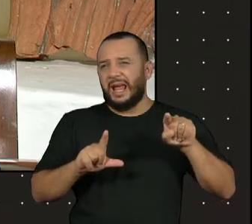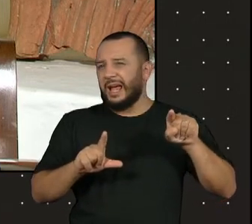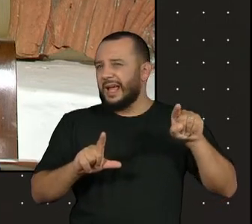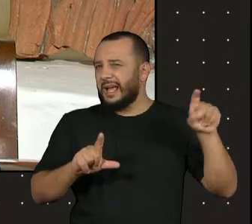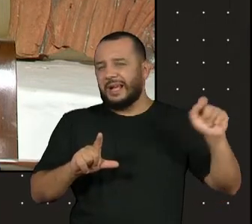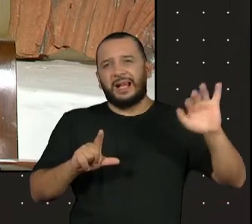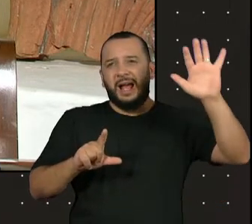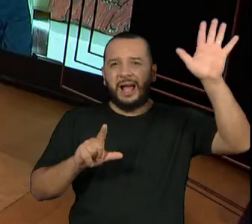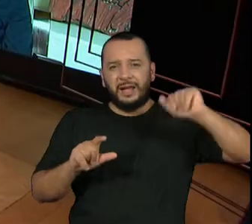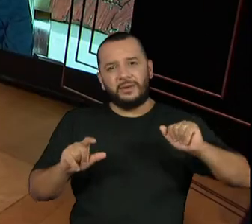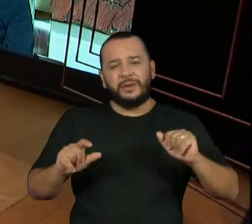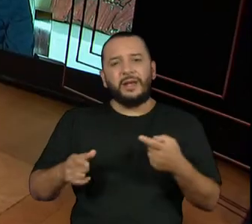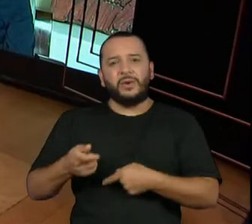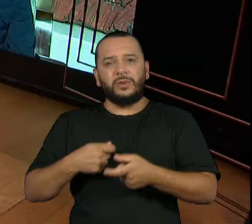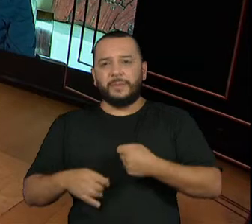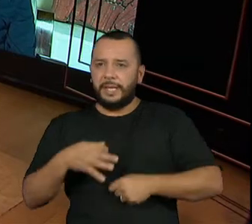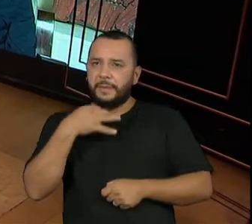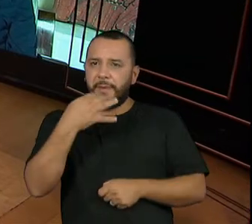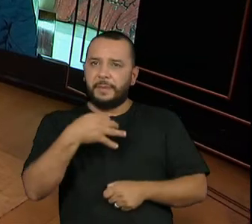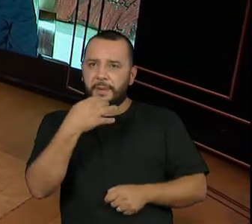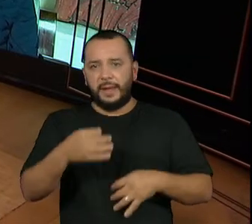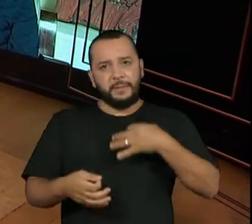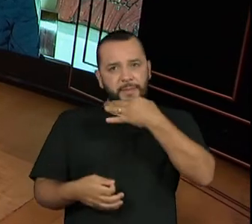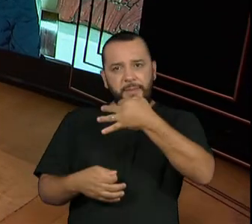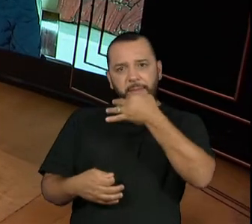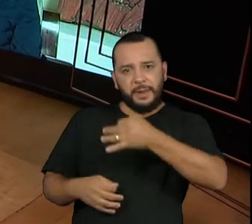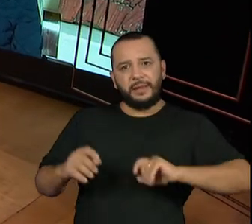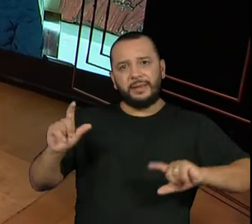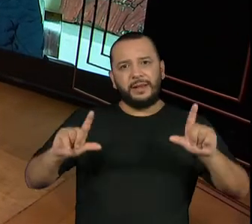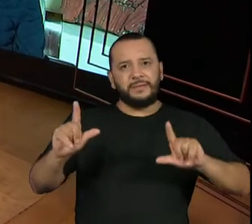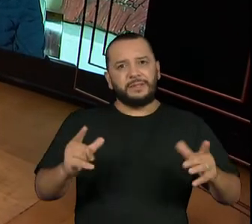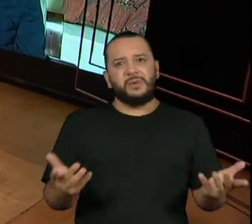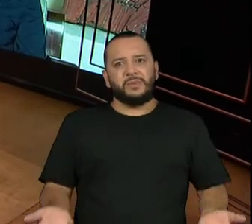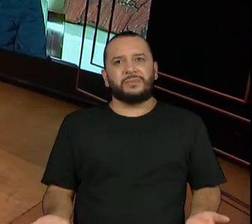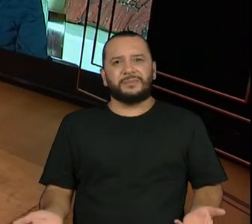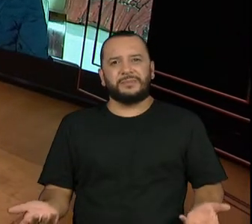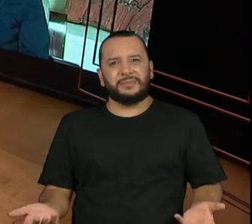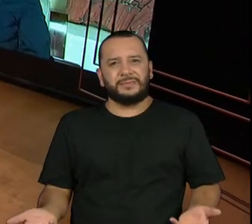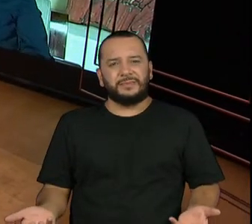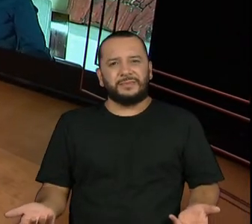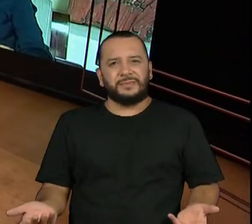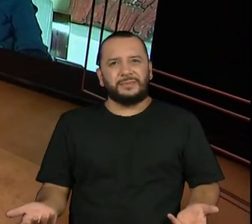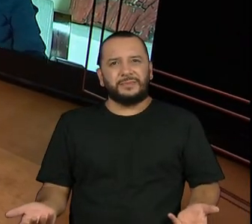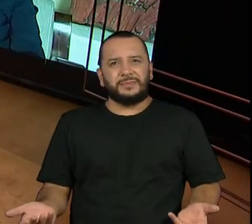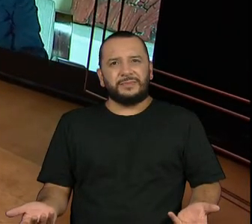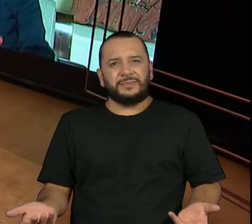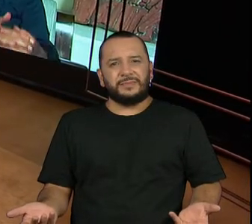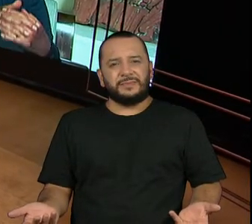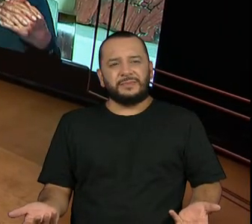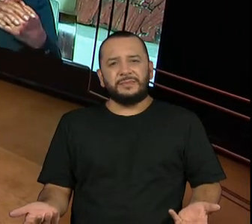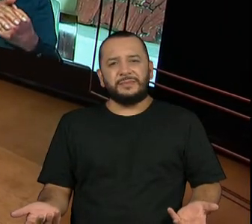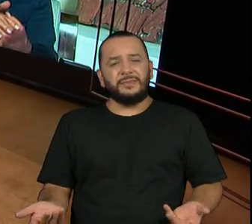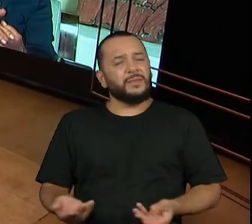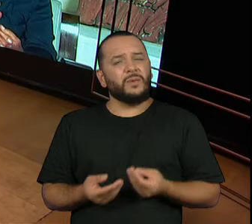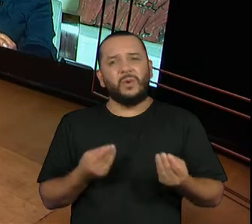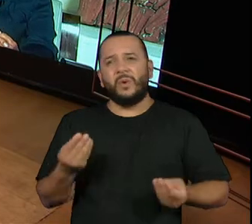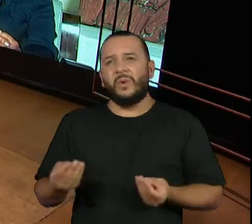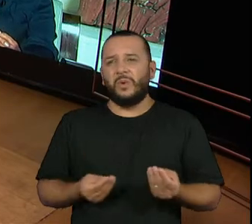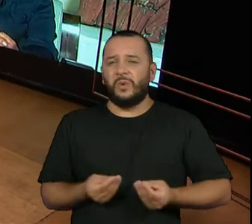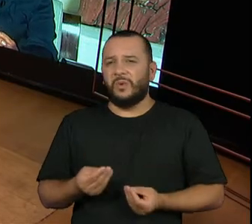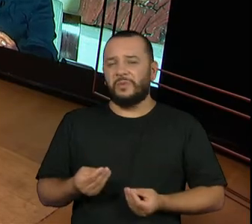fazer comentário na televisão? Como é que a gente pode suportar uma